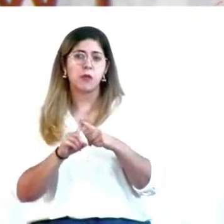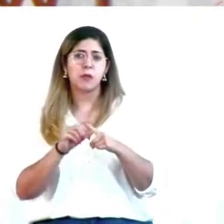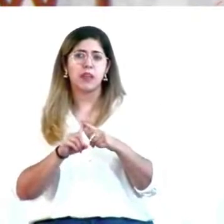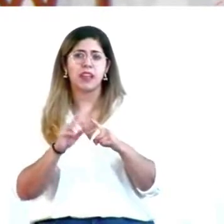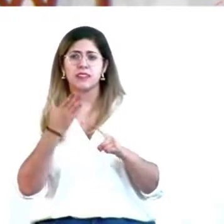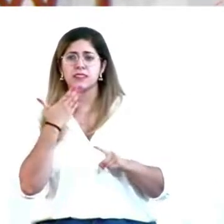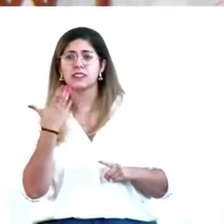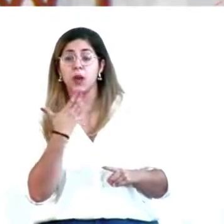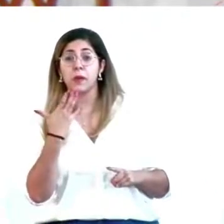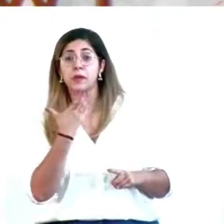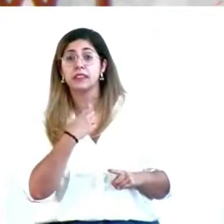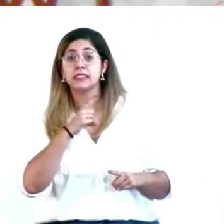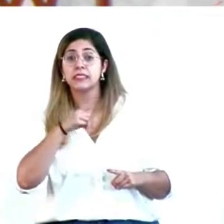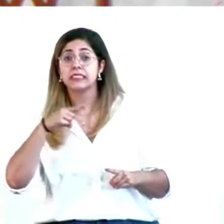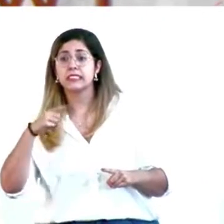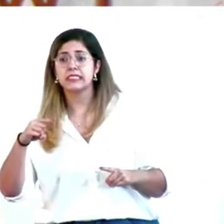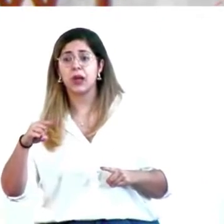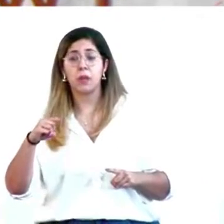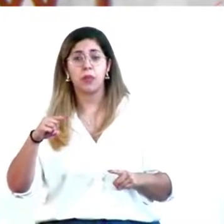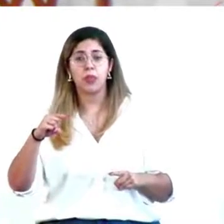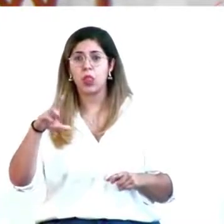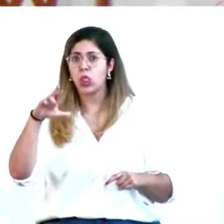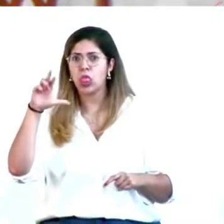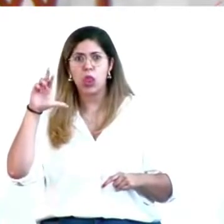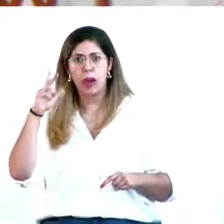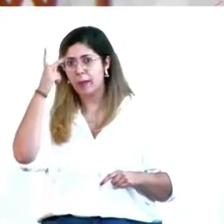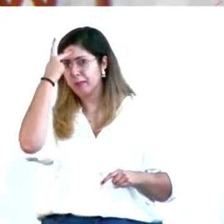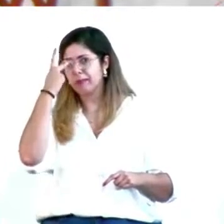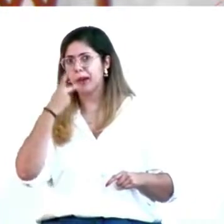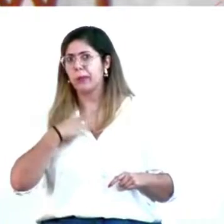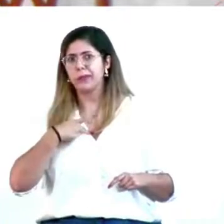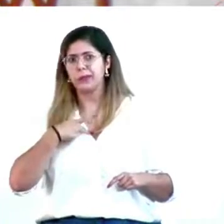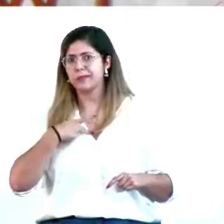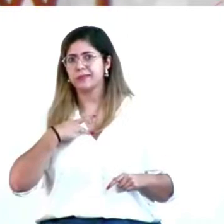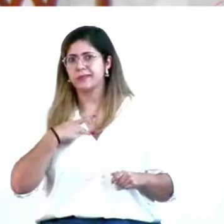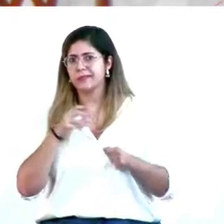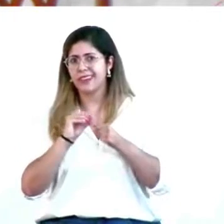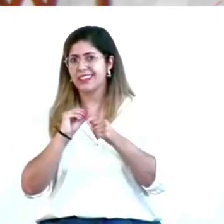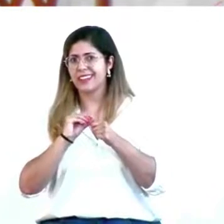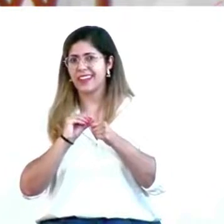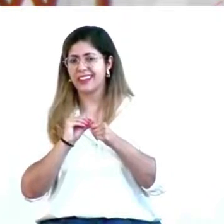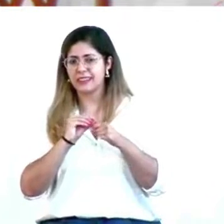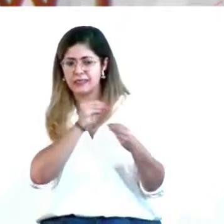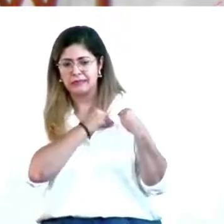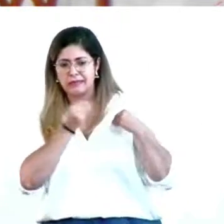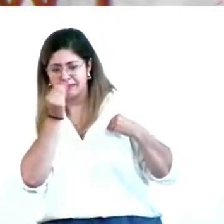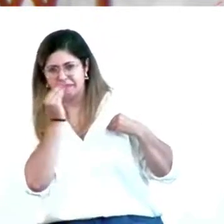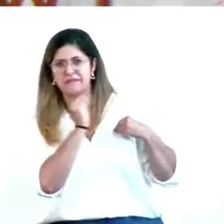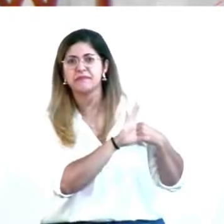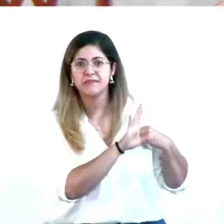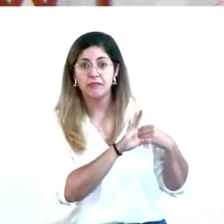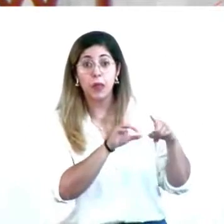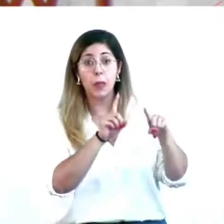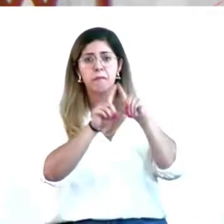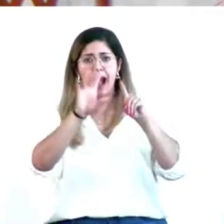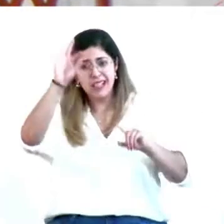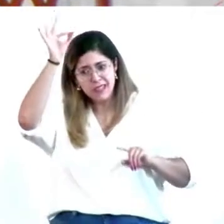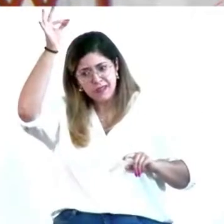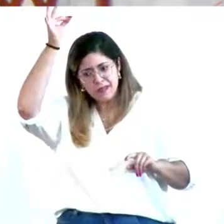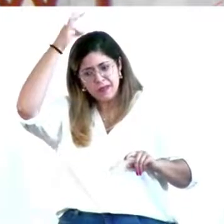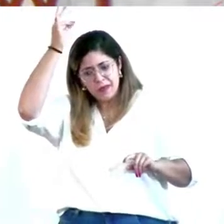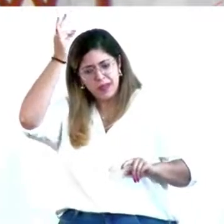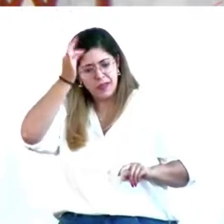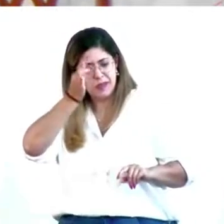não consegue. Por isso que Deus deu o Espírito Santo para habitar em você, para que você pudesse não